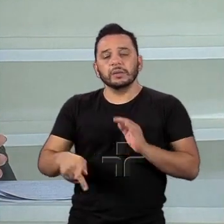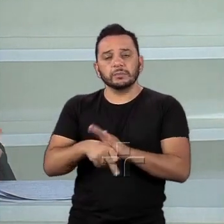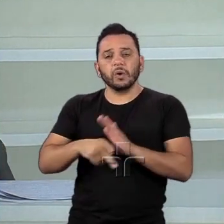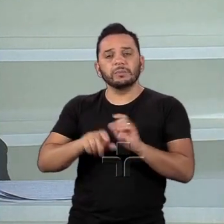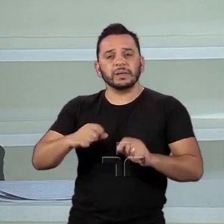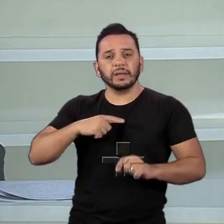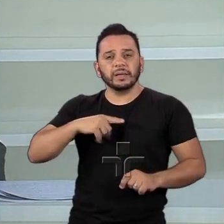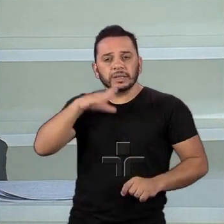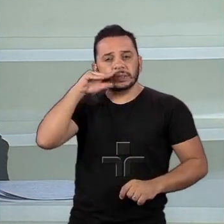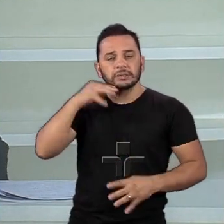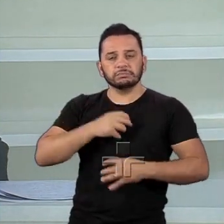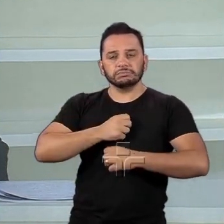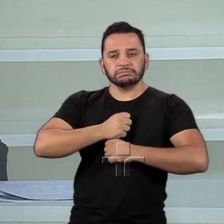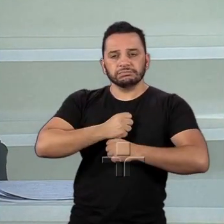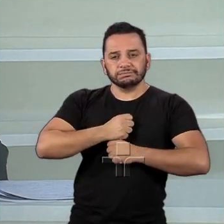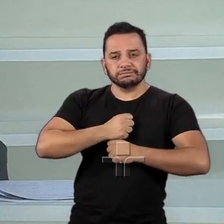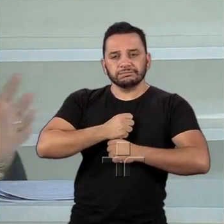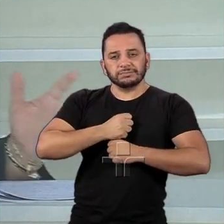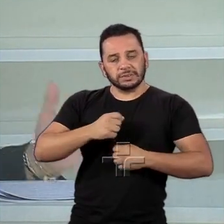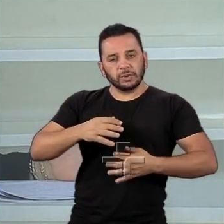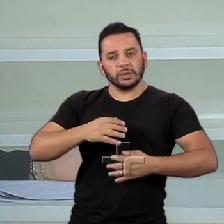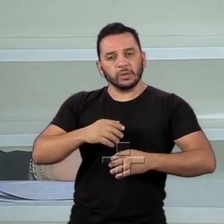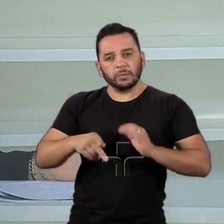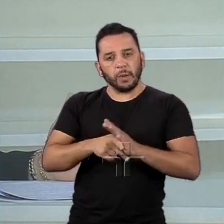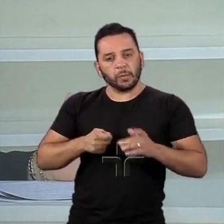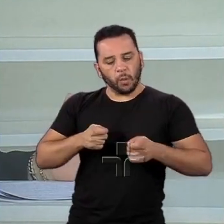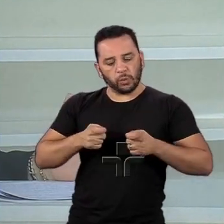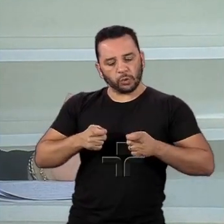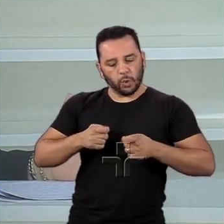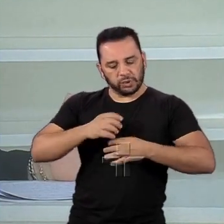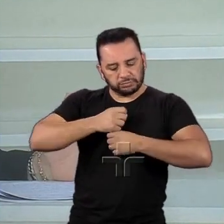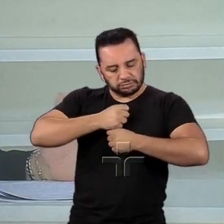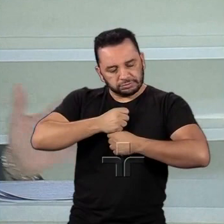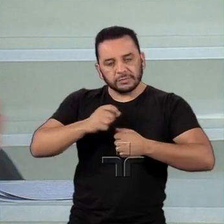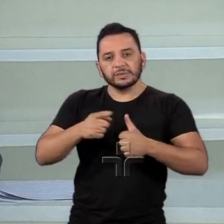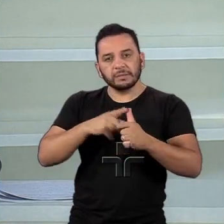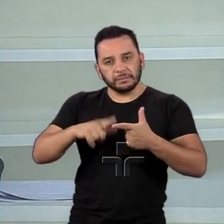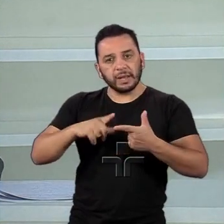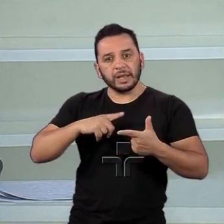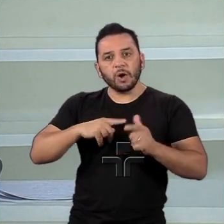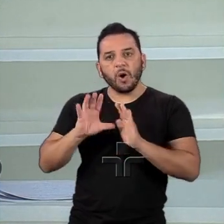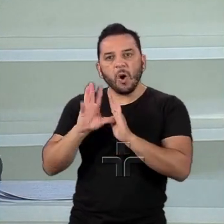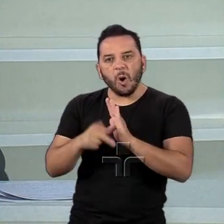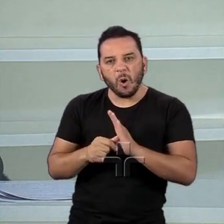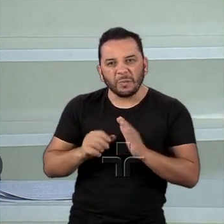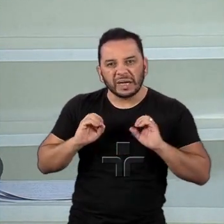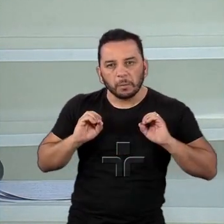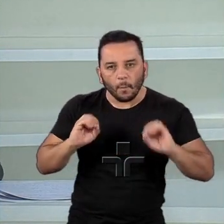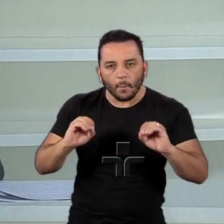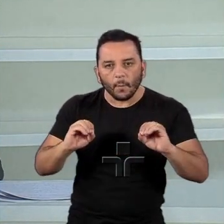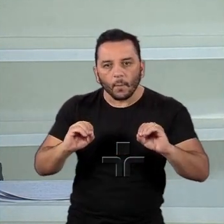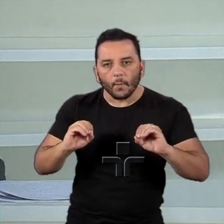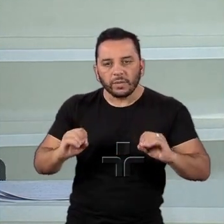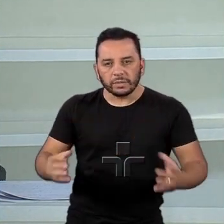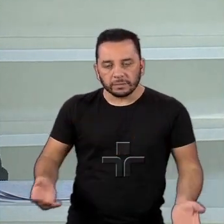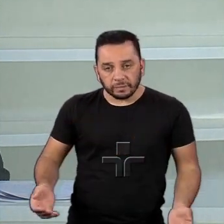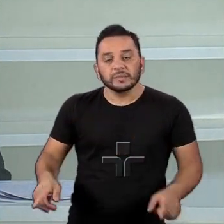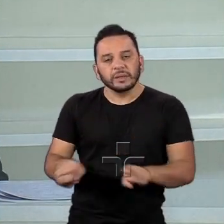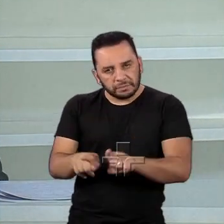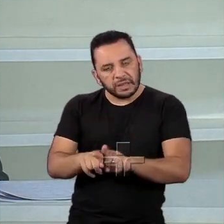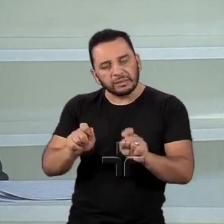economia, corrupção zero e tem condições de dialogar com todos os lados para que a gente não possa quebrar